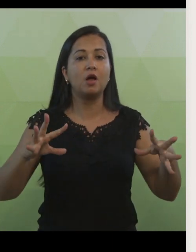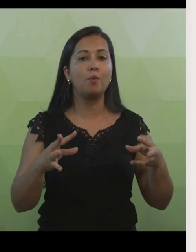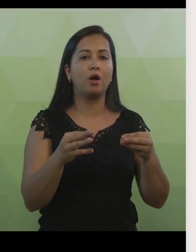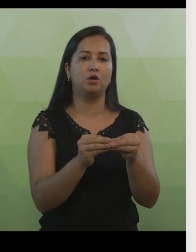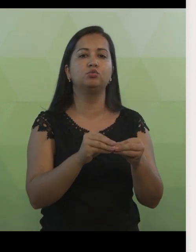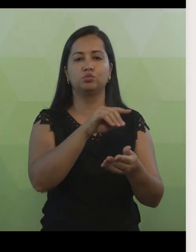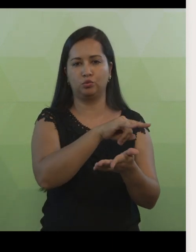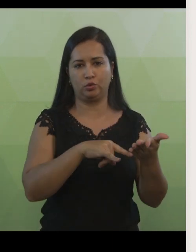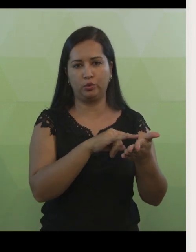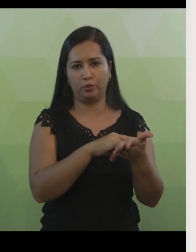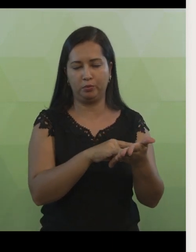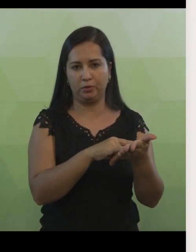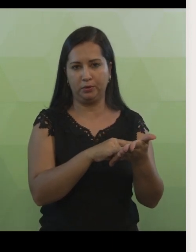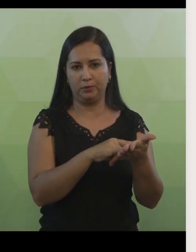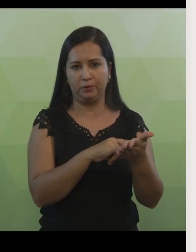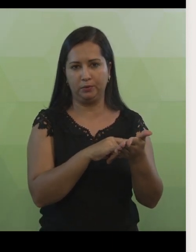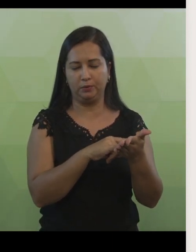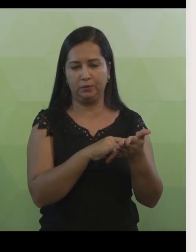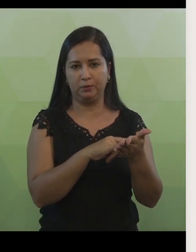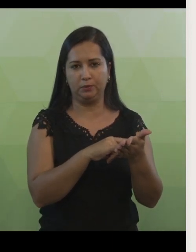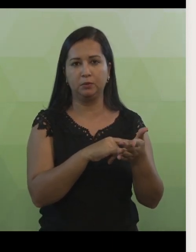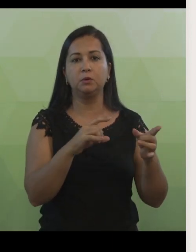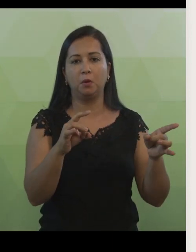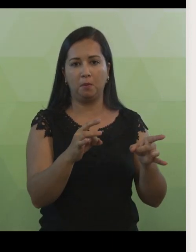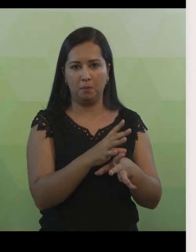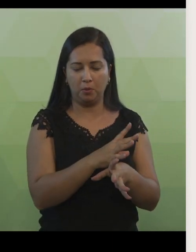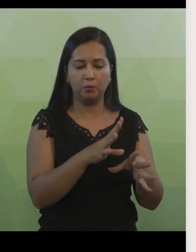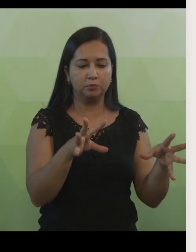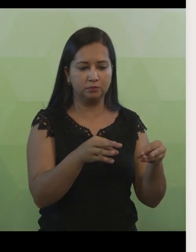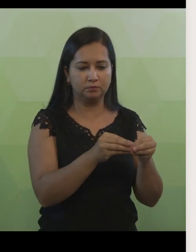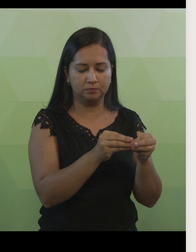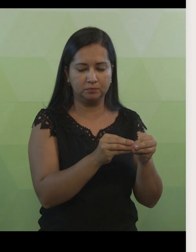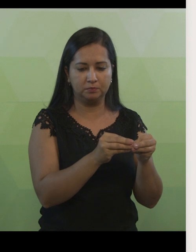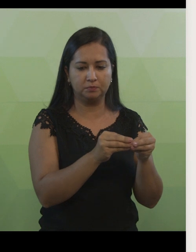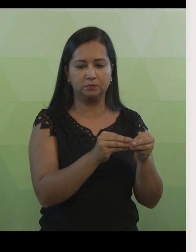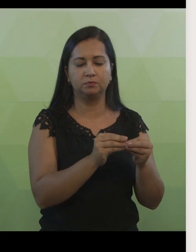documento. Você vai obter o hash do documento.